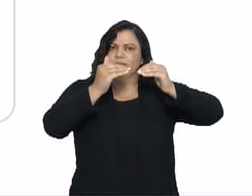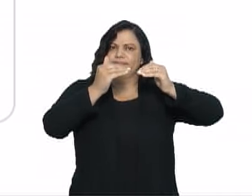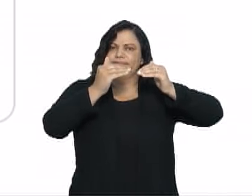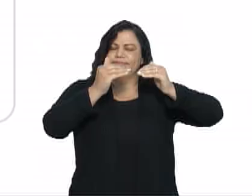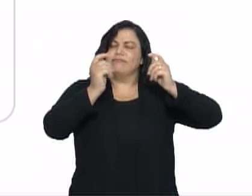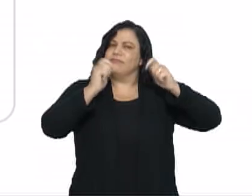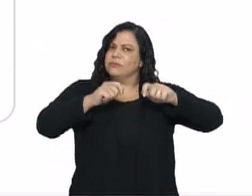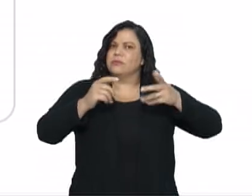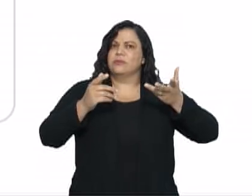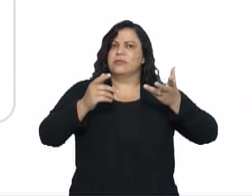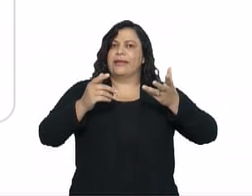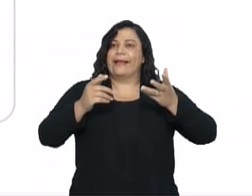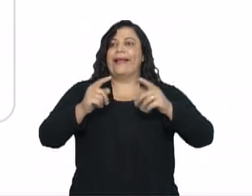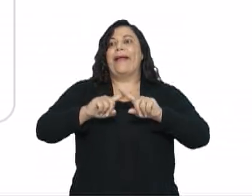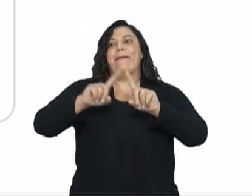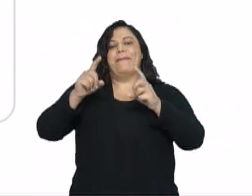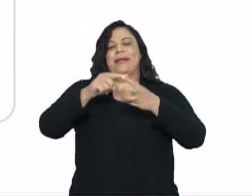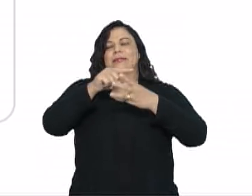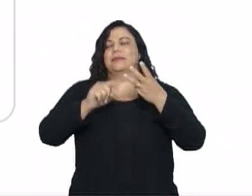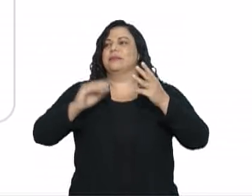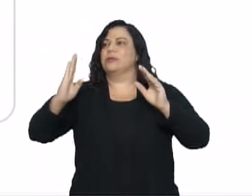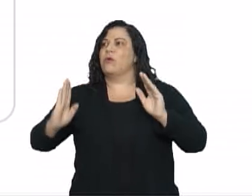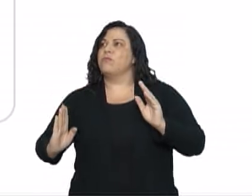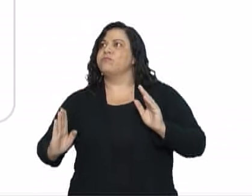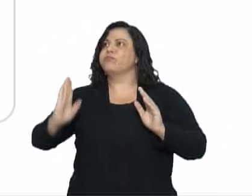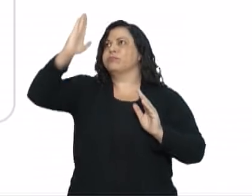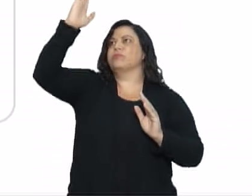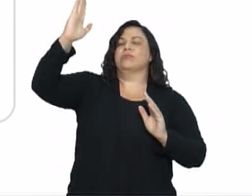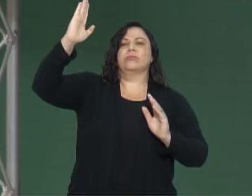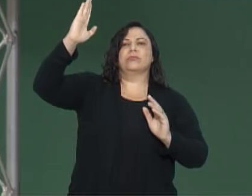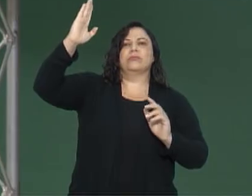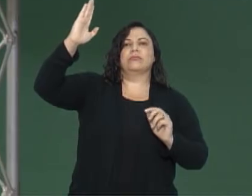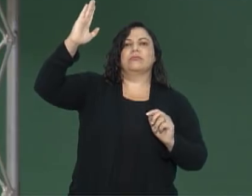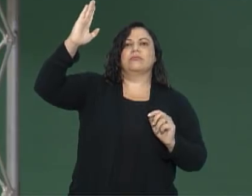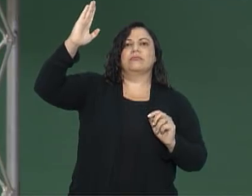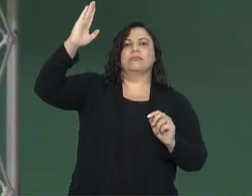Singapura, Hong Kong e Taiwan tiveram um crescimento ao ponto de